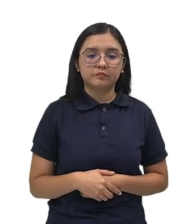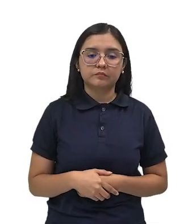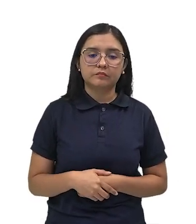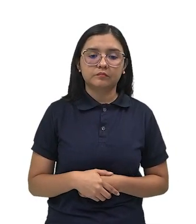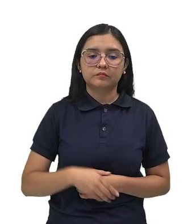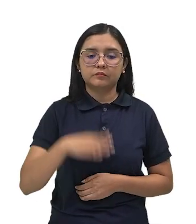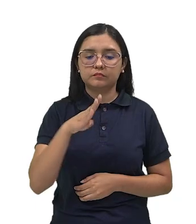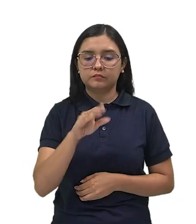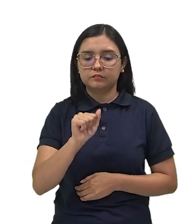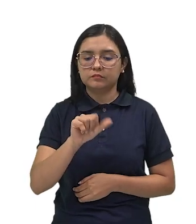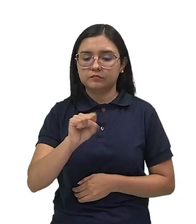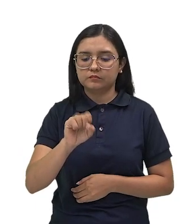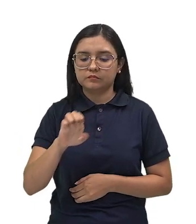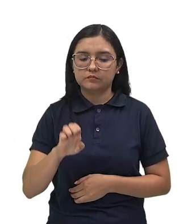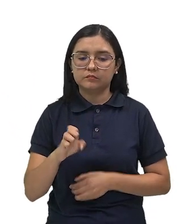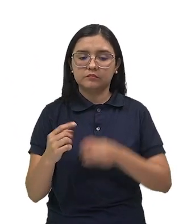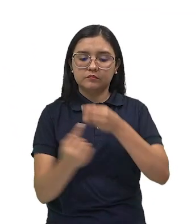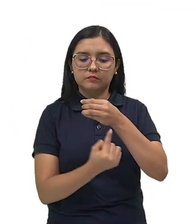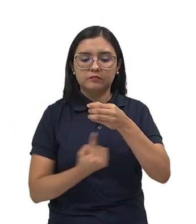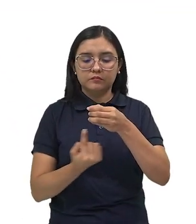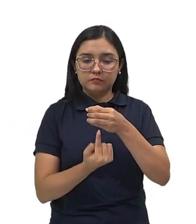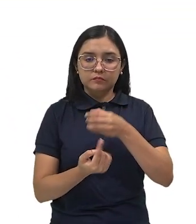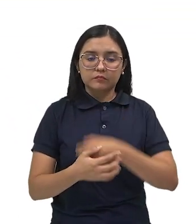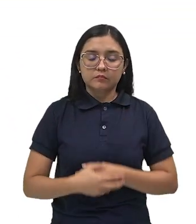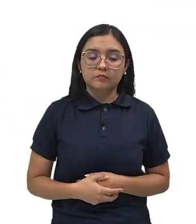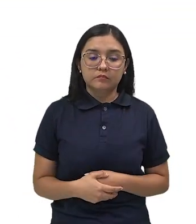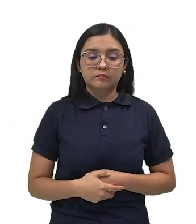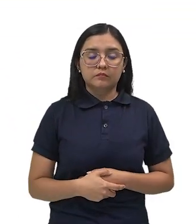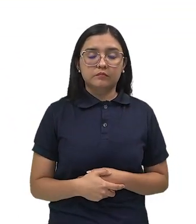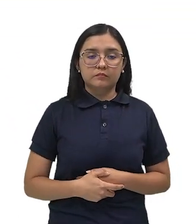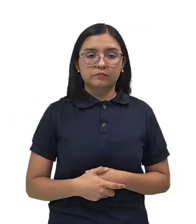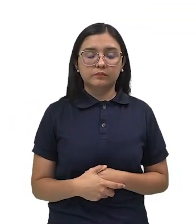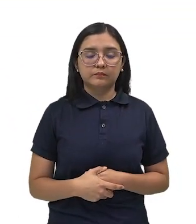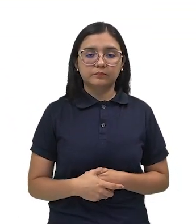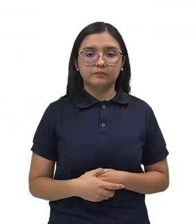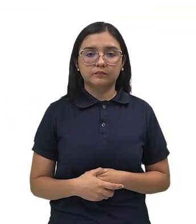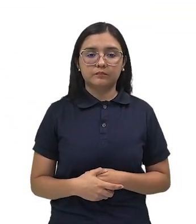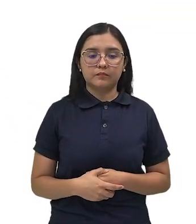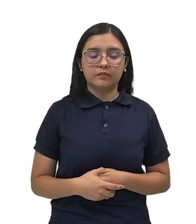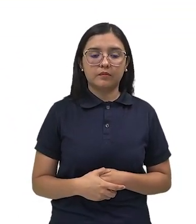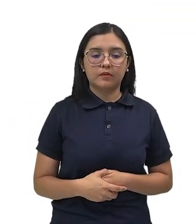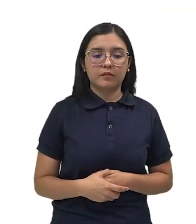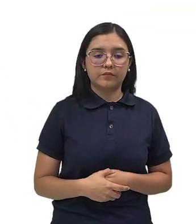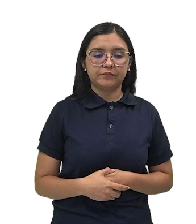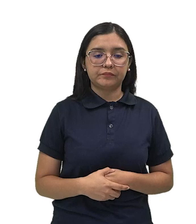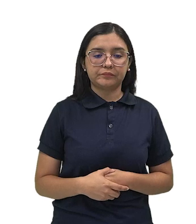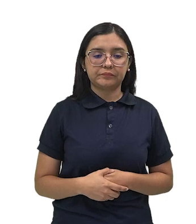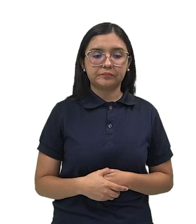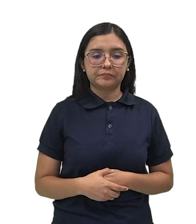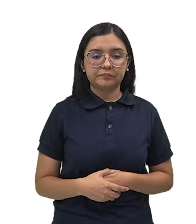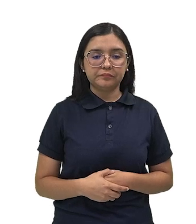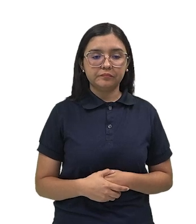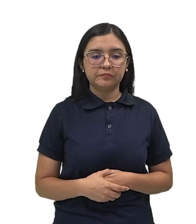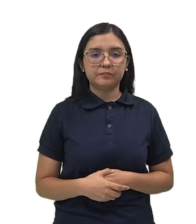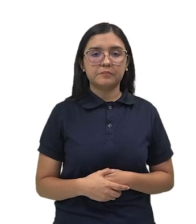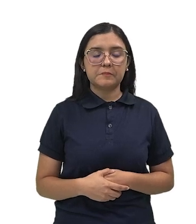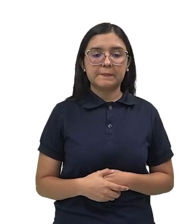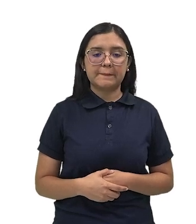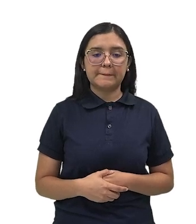a base desse cilindro, né, a base dele, nada mais é do